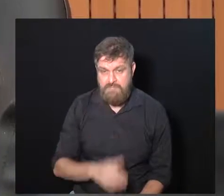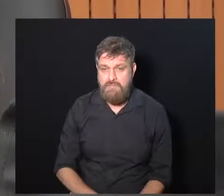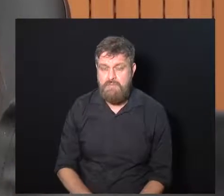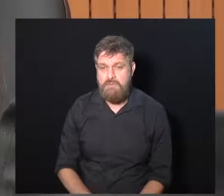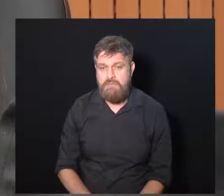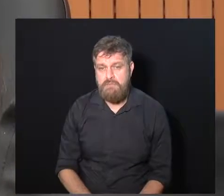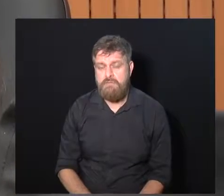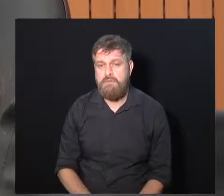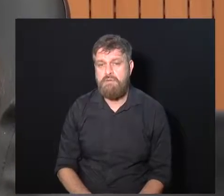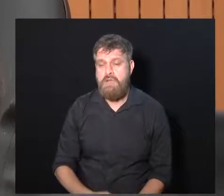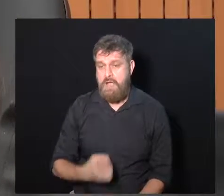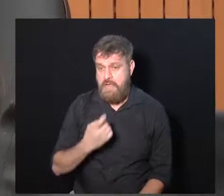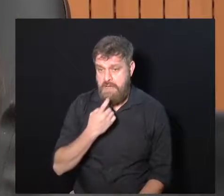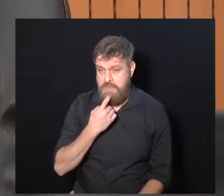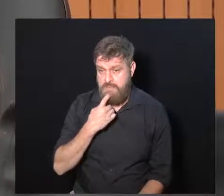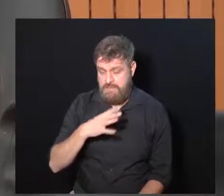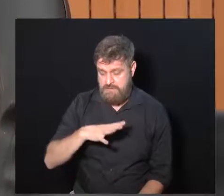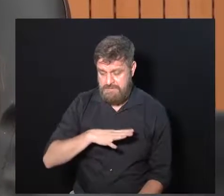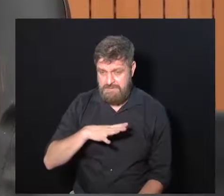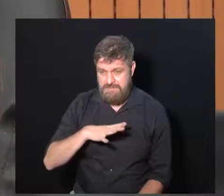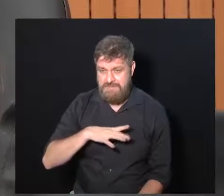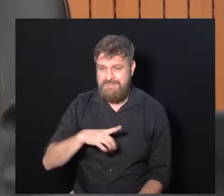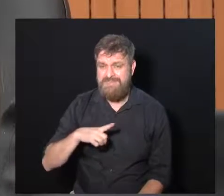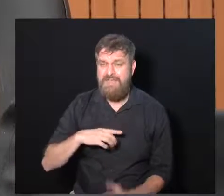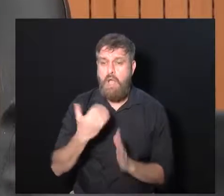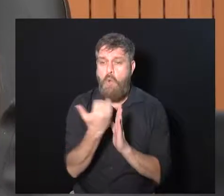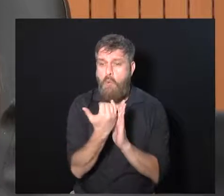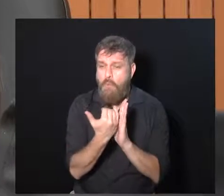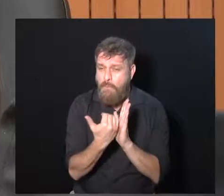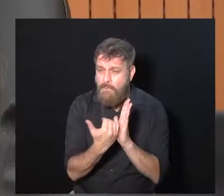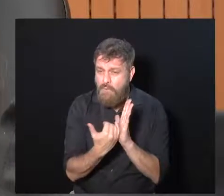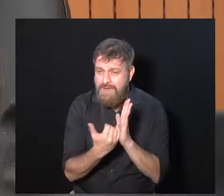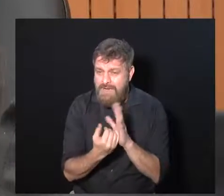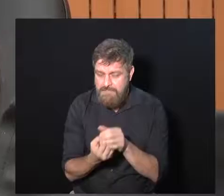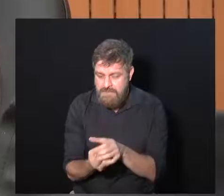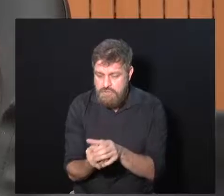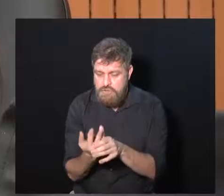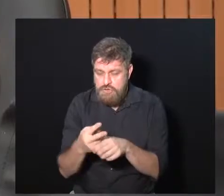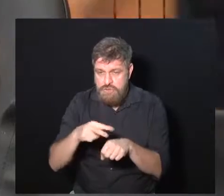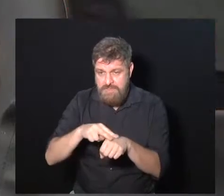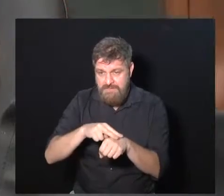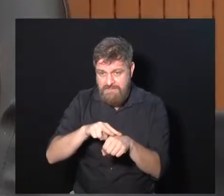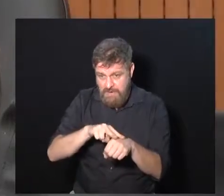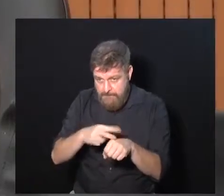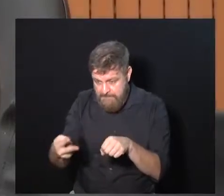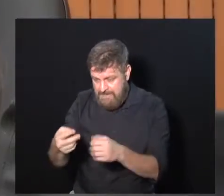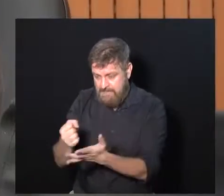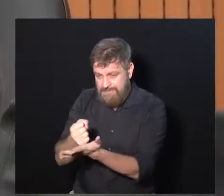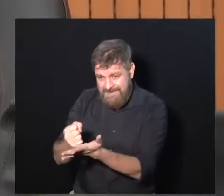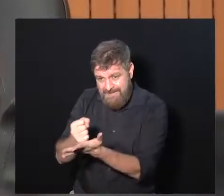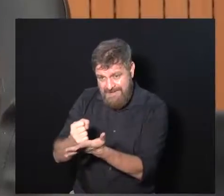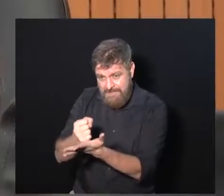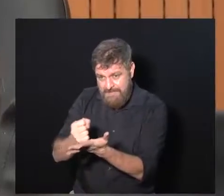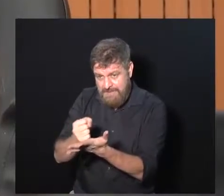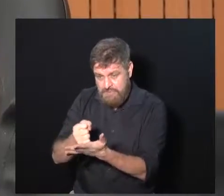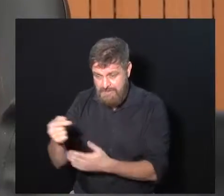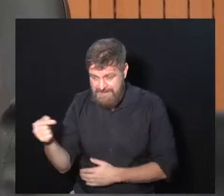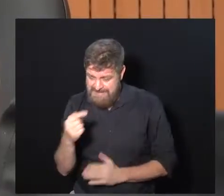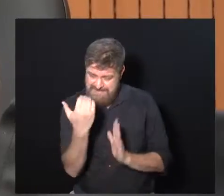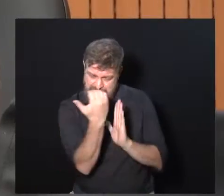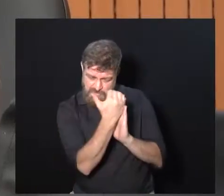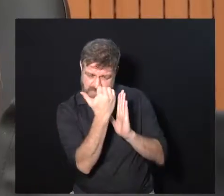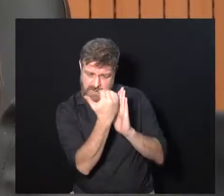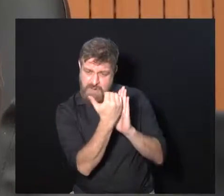Então, o município de Campinas, ele possui o Programa Municipal de Fitoterapia. E dentro desse programa, a